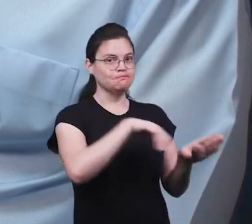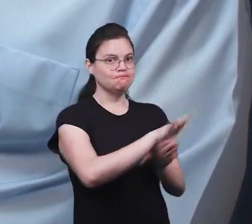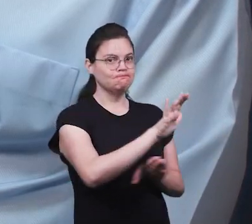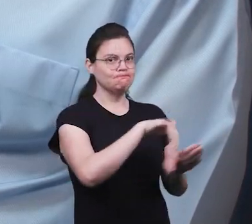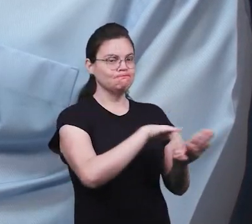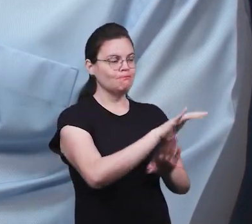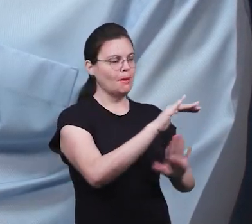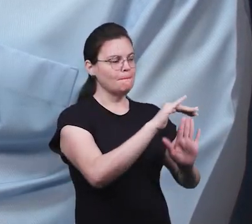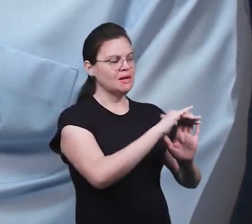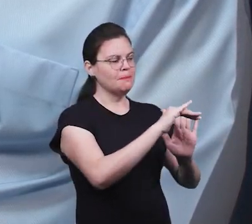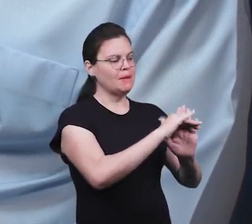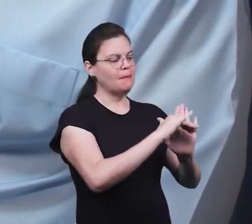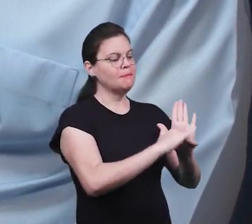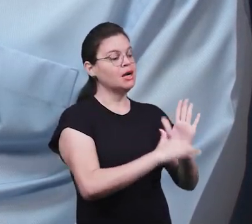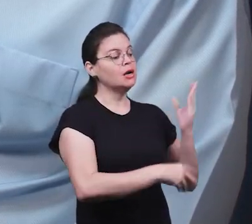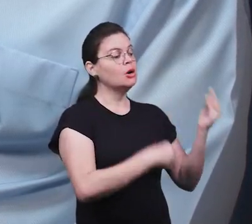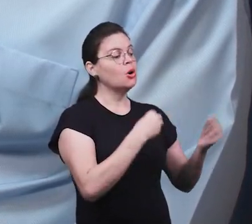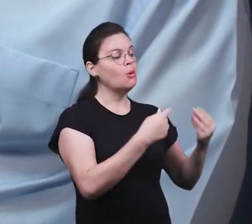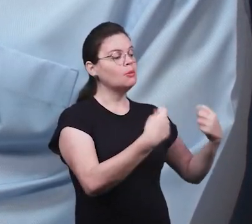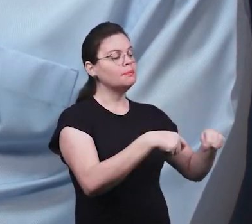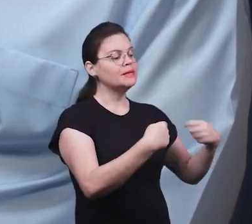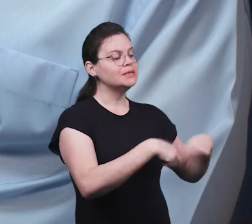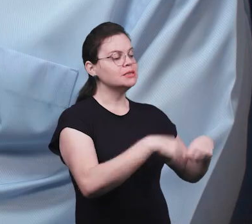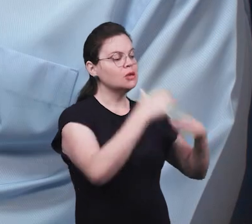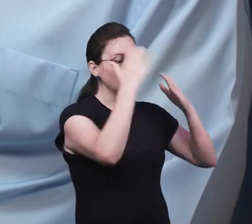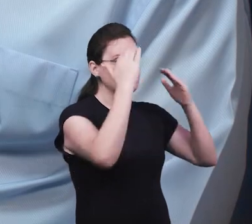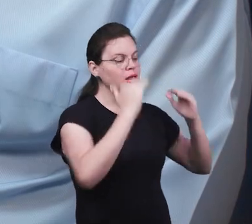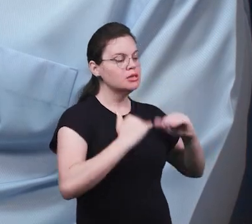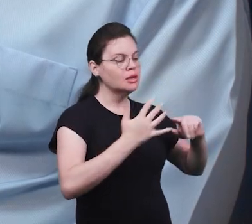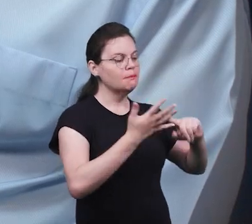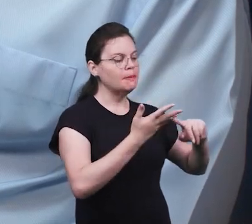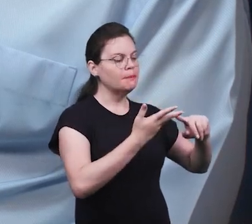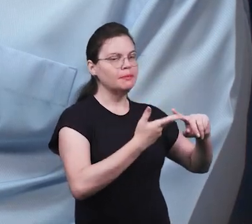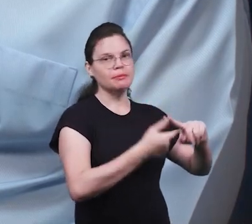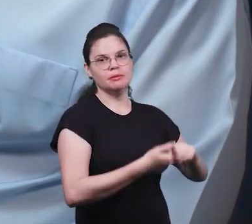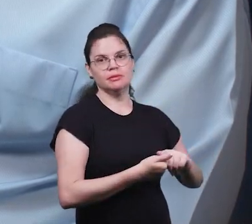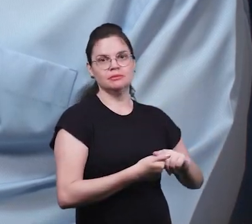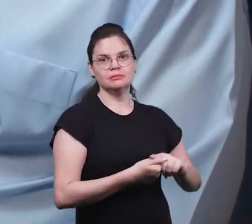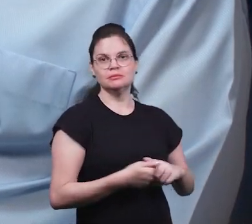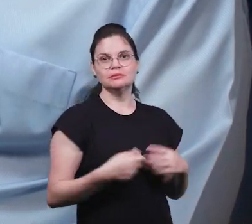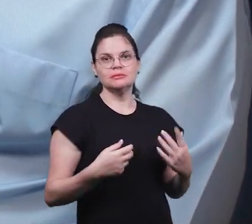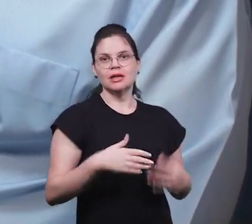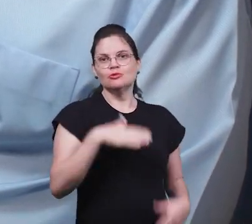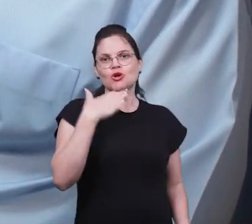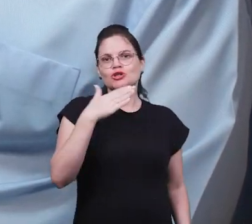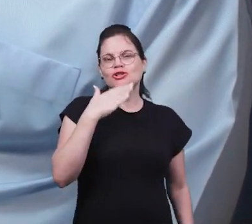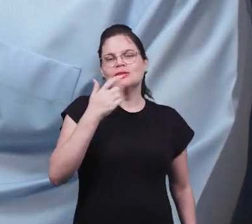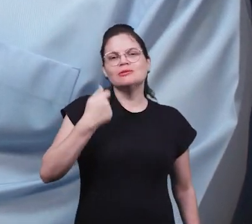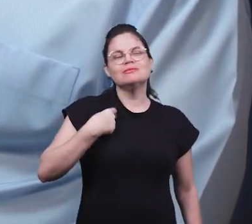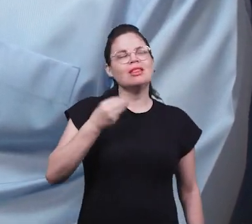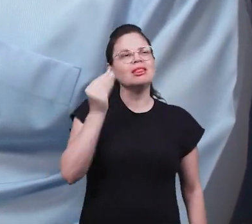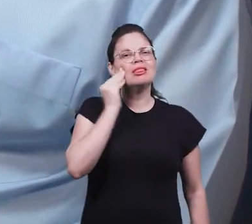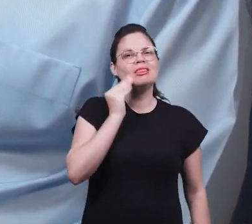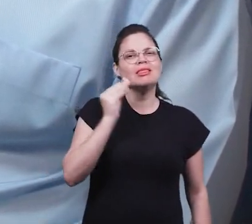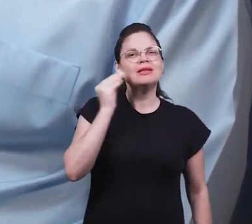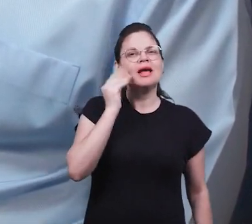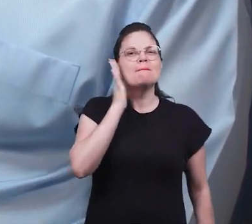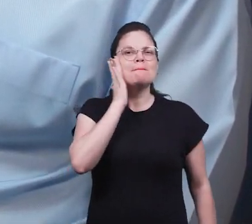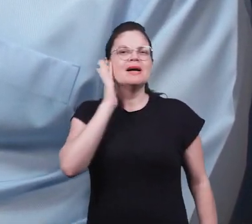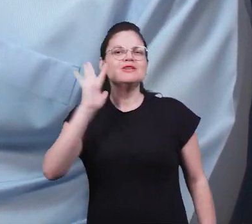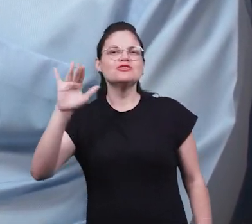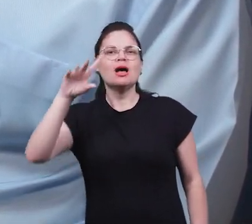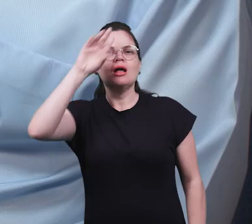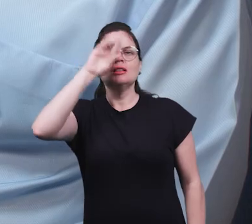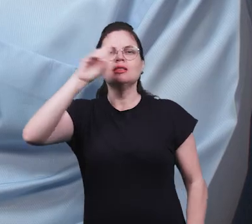homem precisa de entender isso. Não adianta nós imaginarmos o que Deus quer. Nós precisamos de buscar a Deus